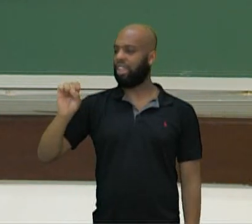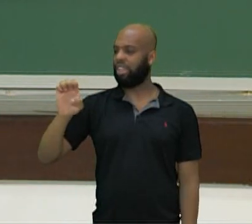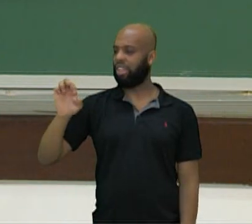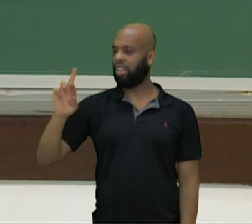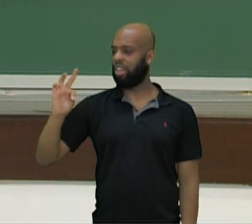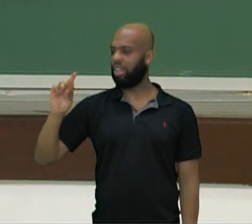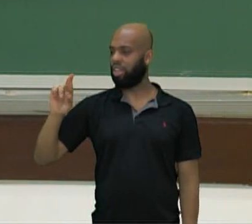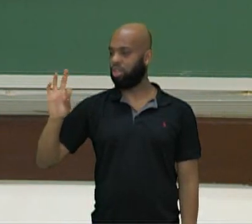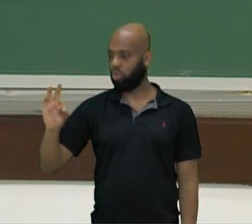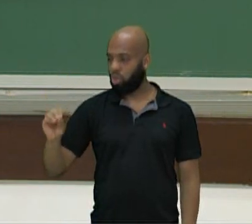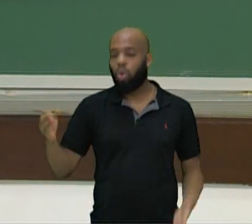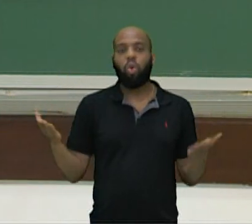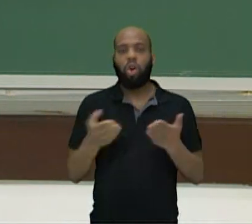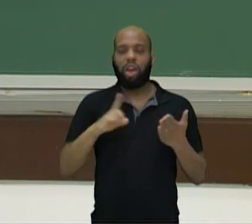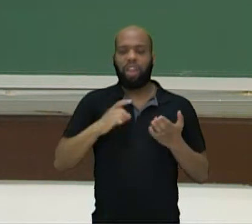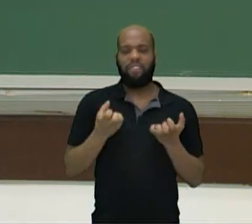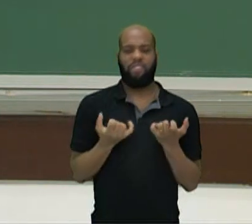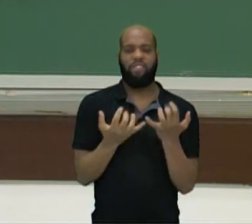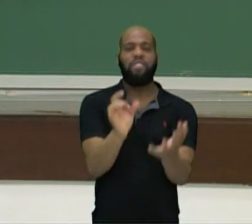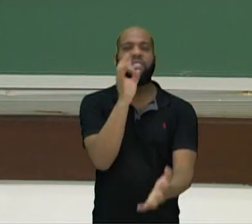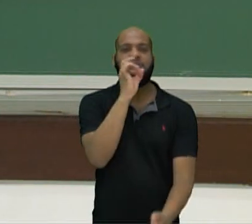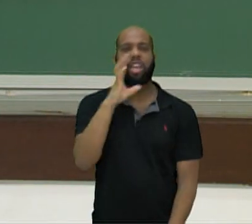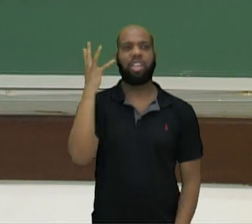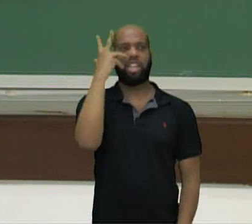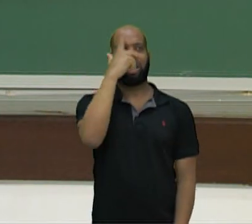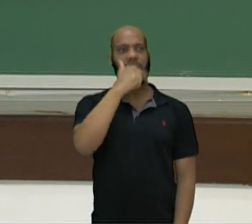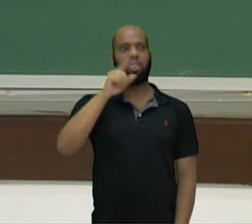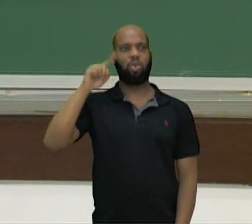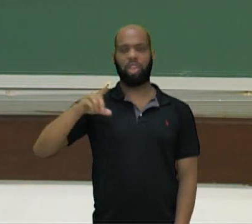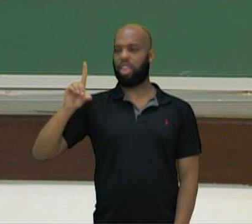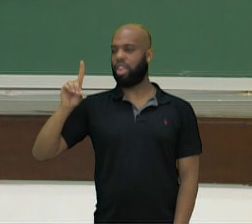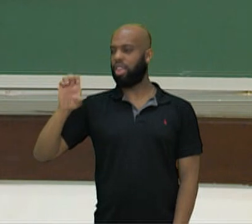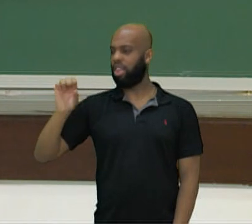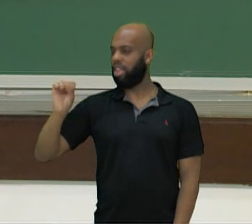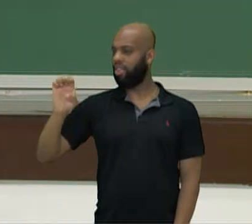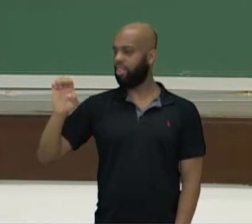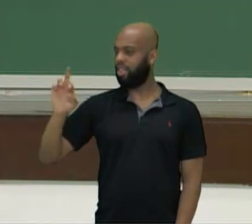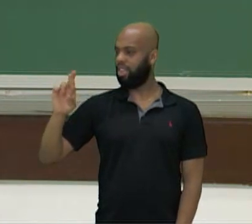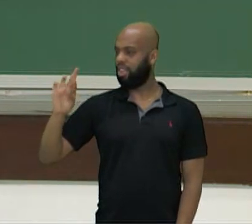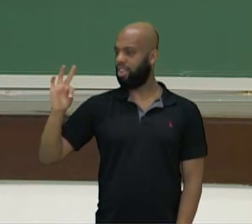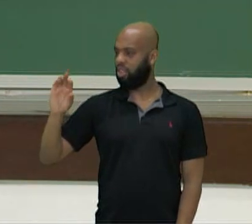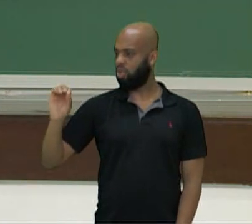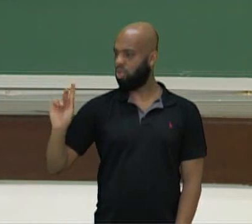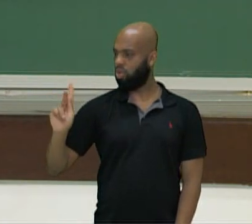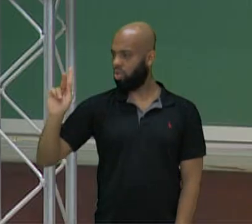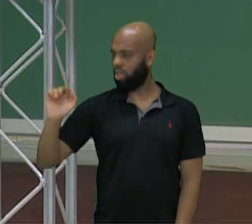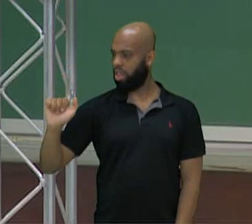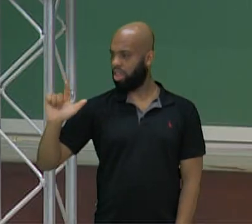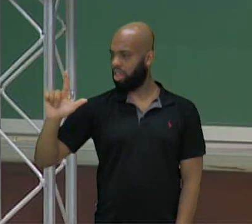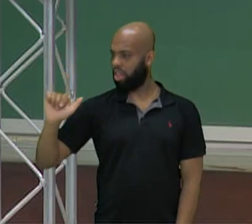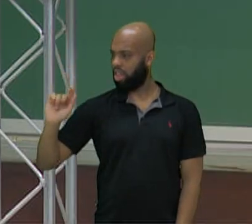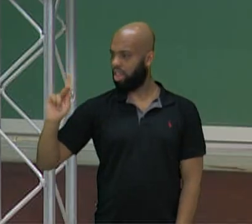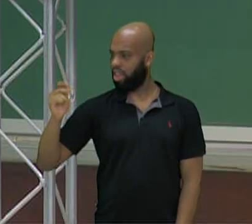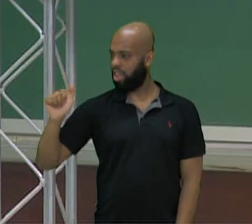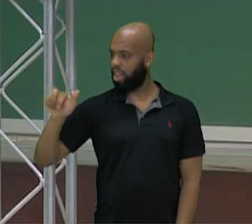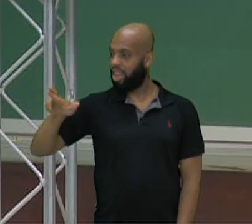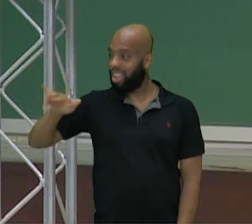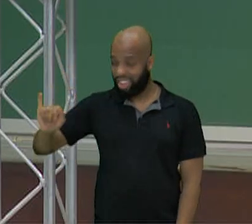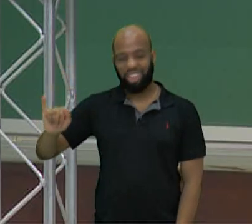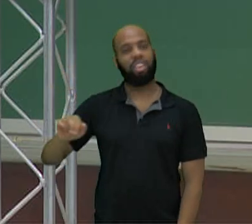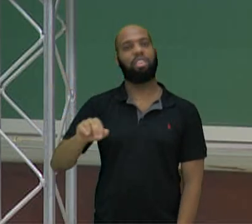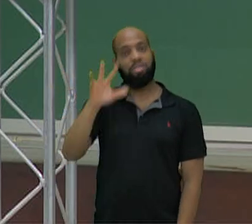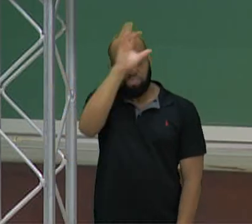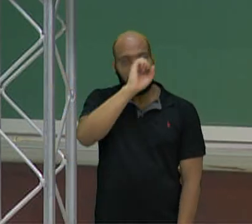numa vasta área verde. Lindo, lindo isso aí. Ô, professor, você já deu a resposta? Ah, tudo bem, estamos aprendendo. E a letra